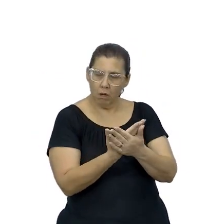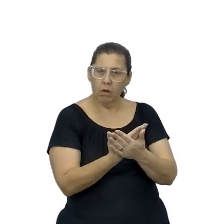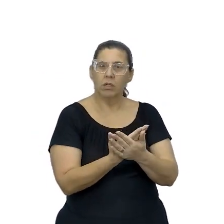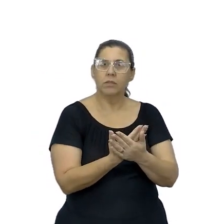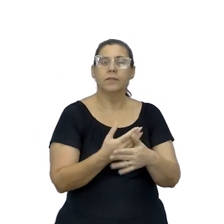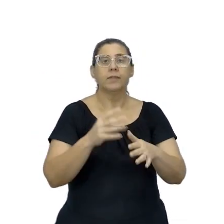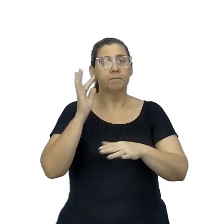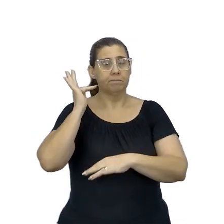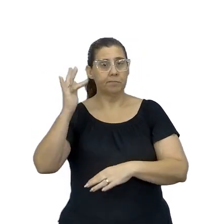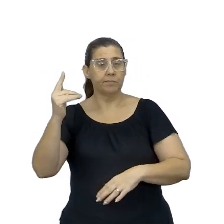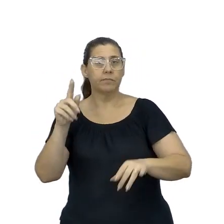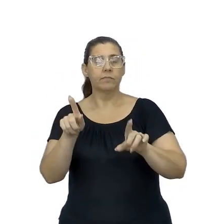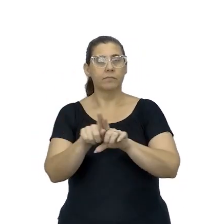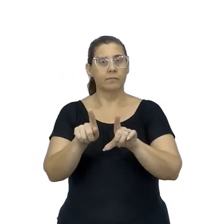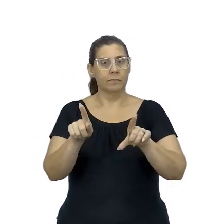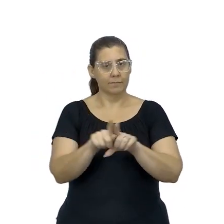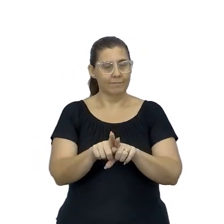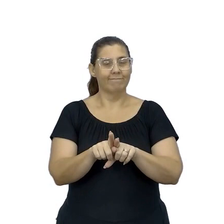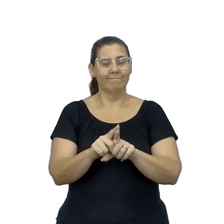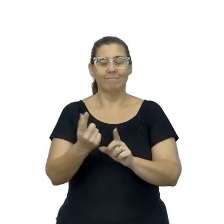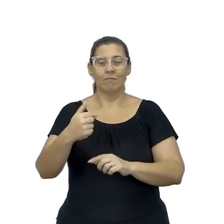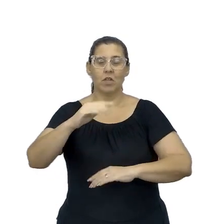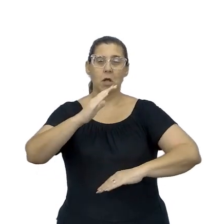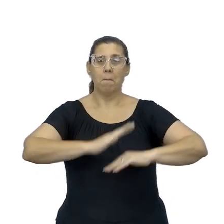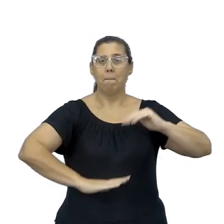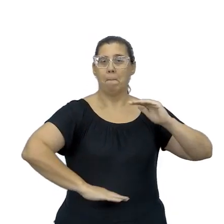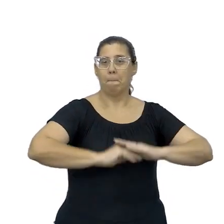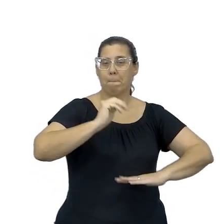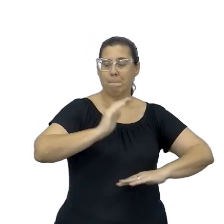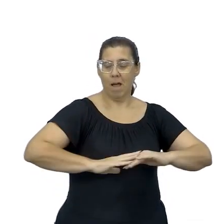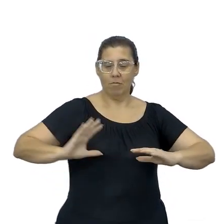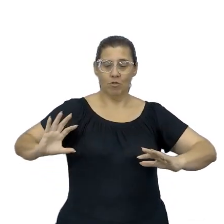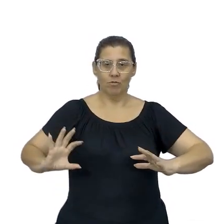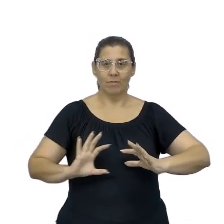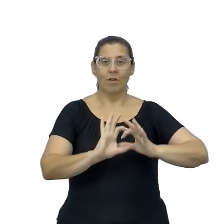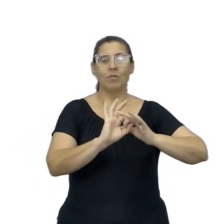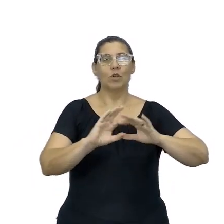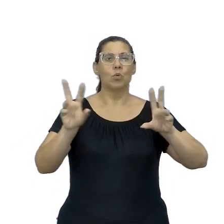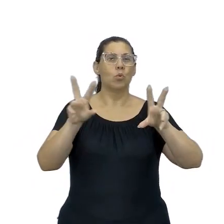na teoria, como depois trazendo práticas que estejam aí atreladas a essas